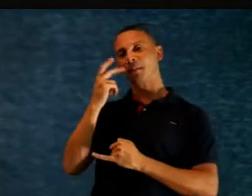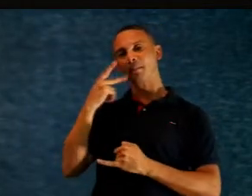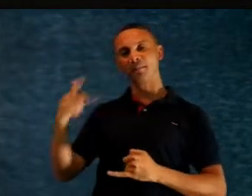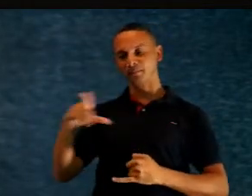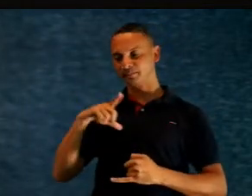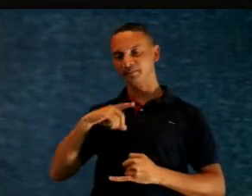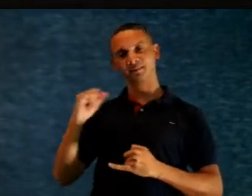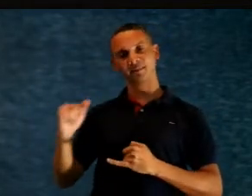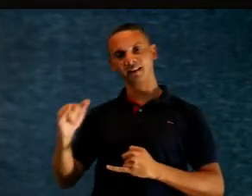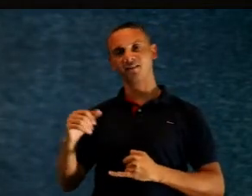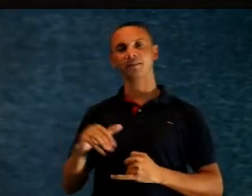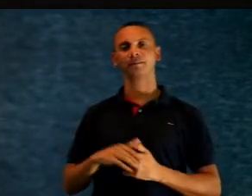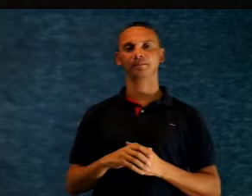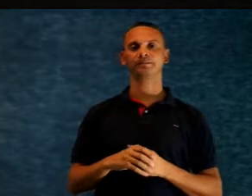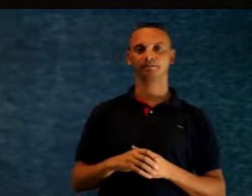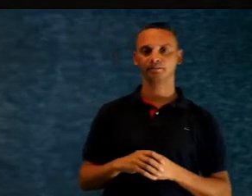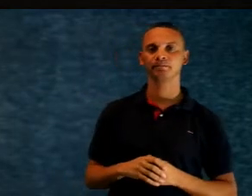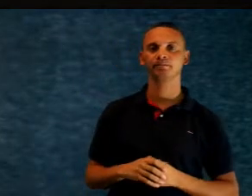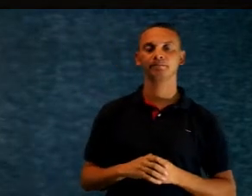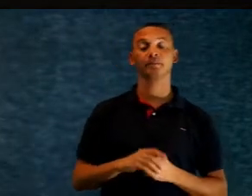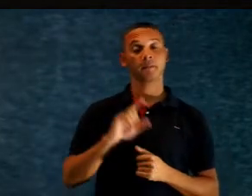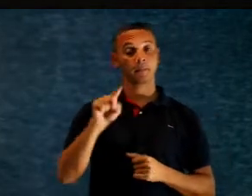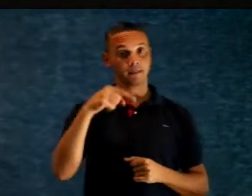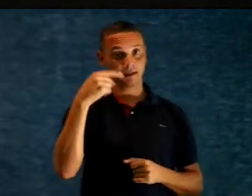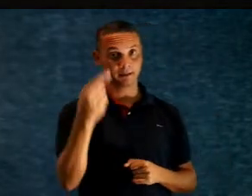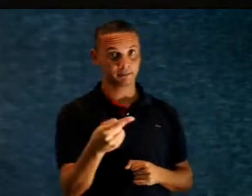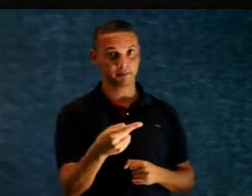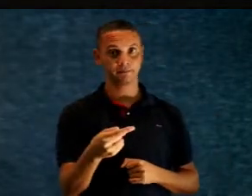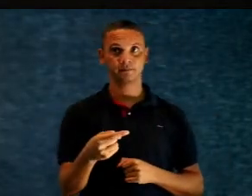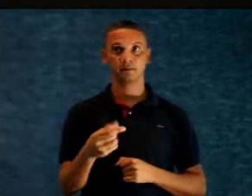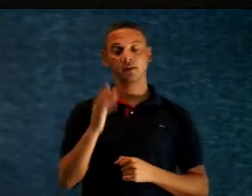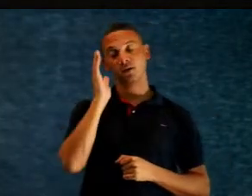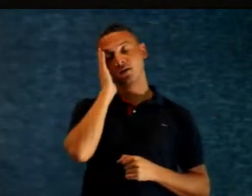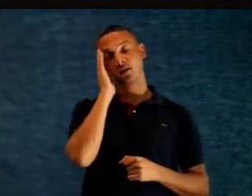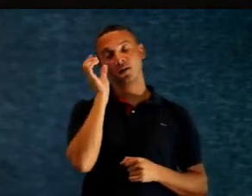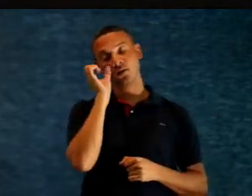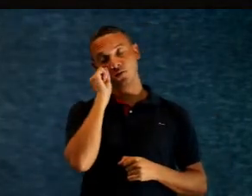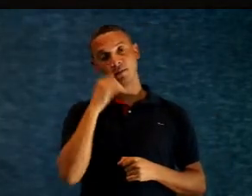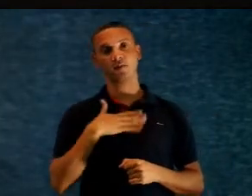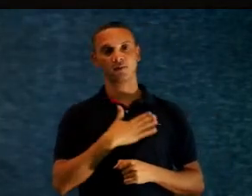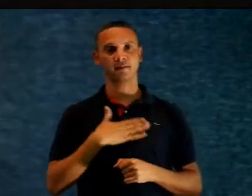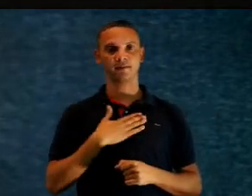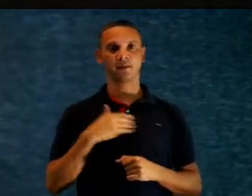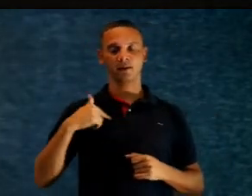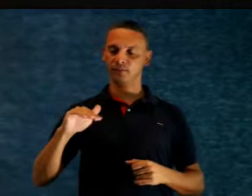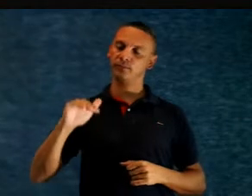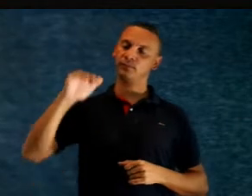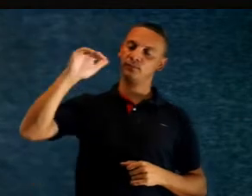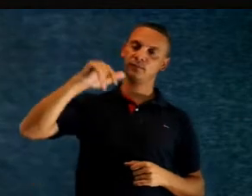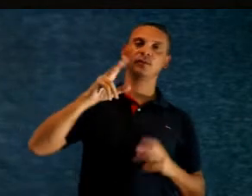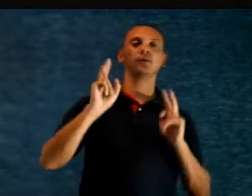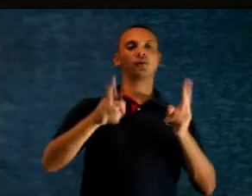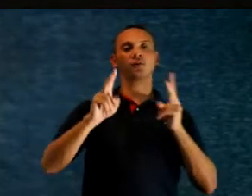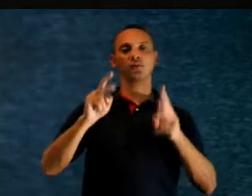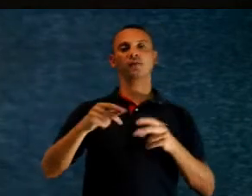me deitava. Papai deixava o que estava fazendo para levar-me um copo d'água e uma fatia de bolo ou biscoitos